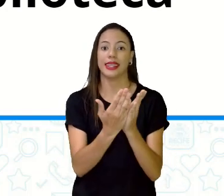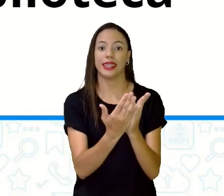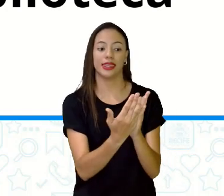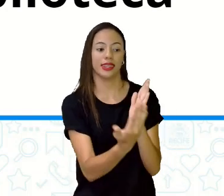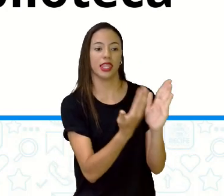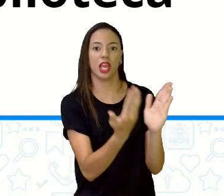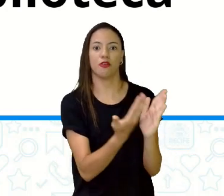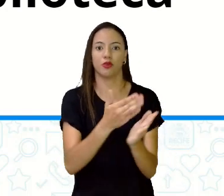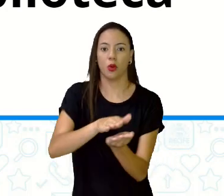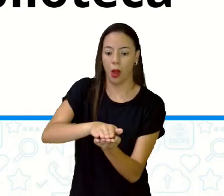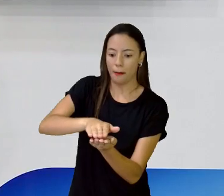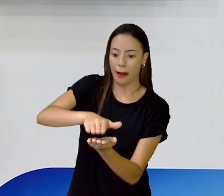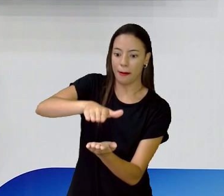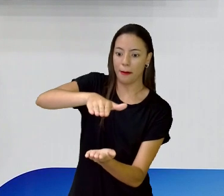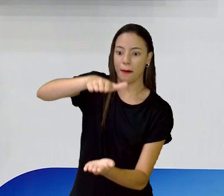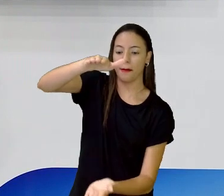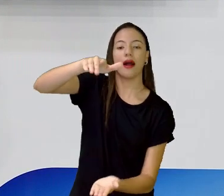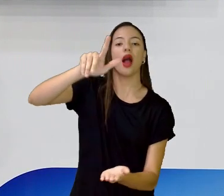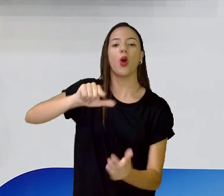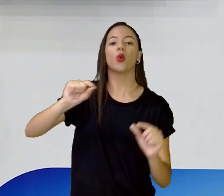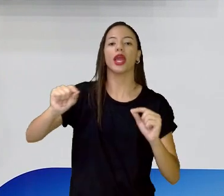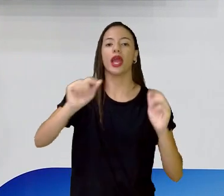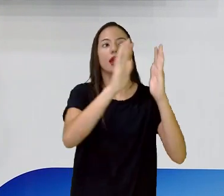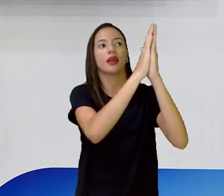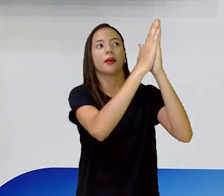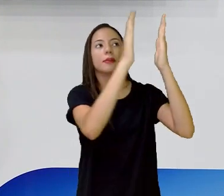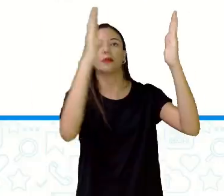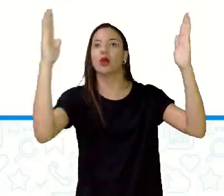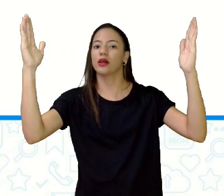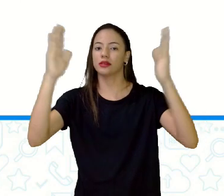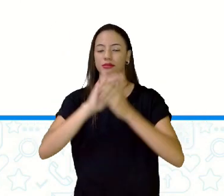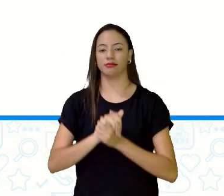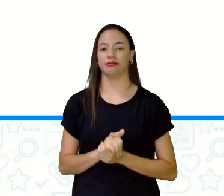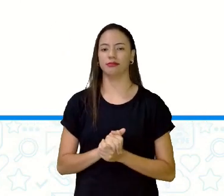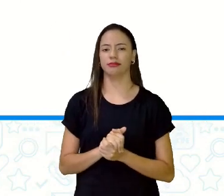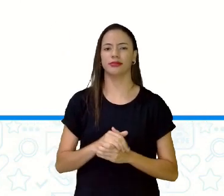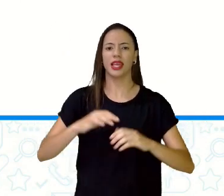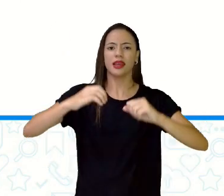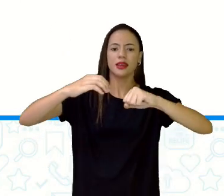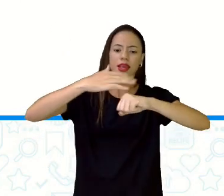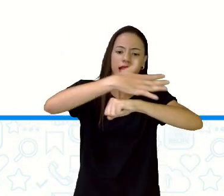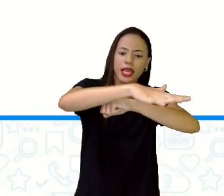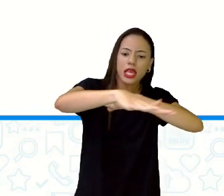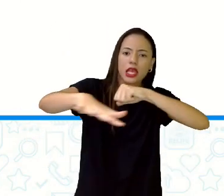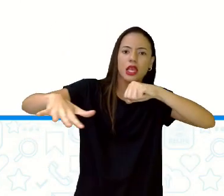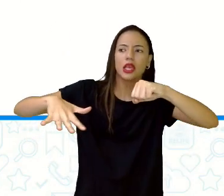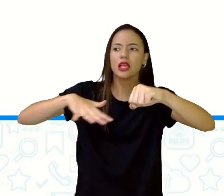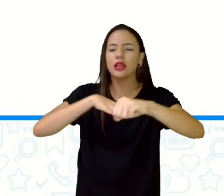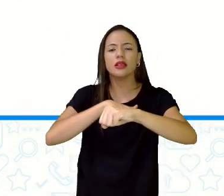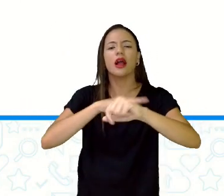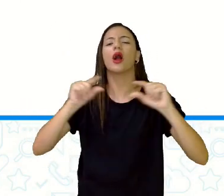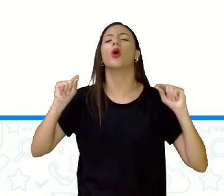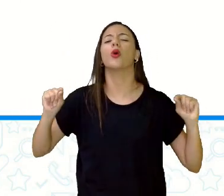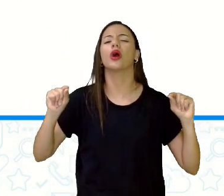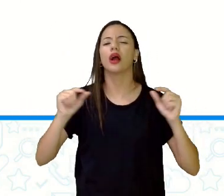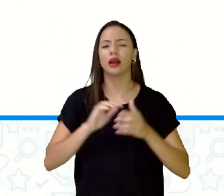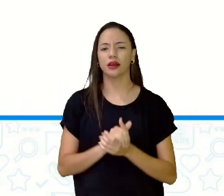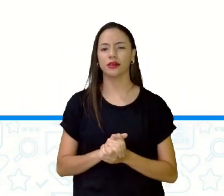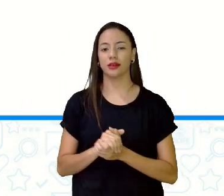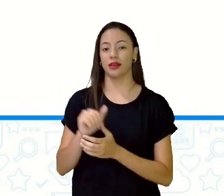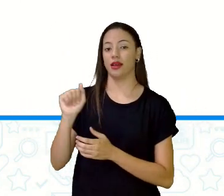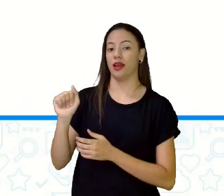uma biblioteca. E muitas ilhas juntas. Muitas ilhas juntas é